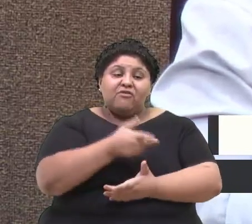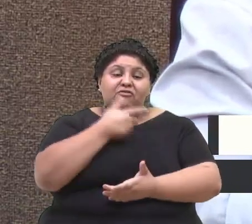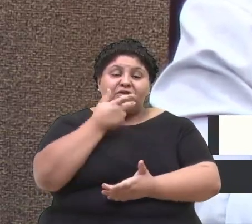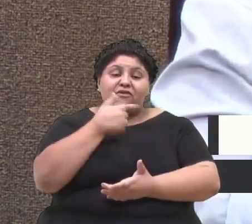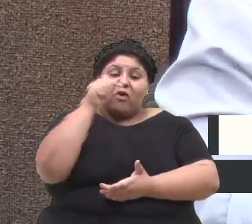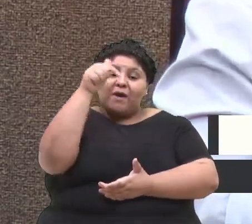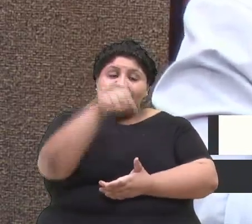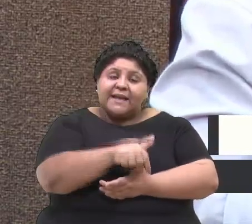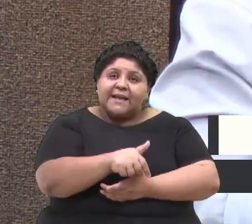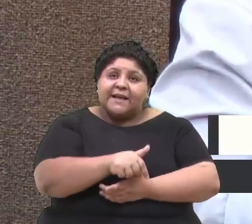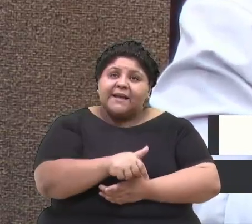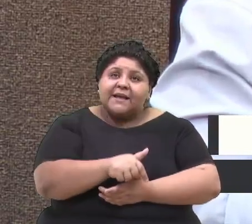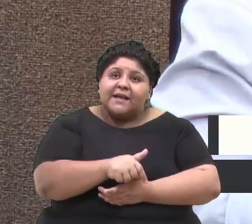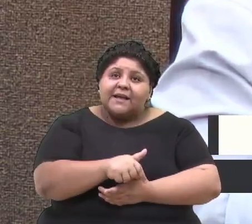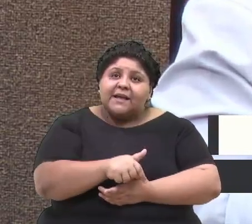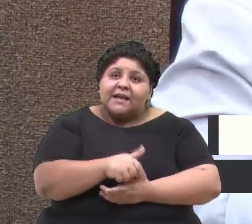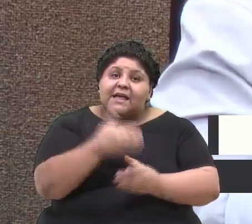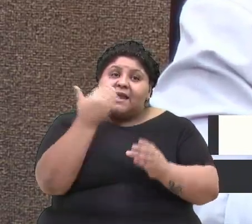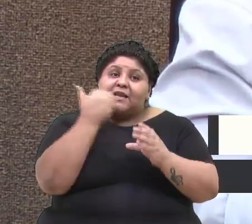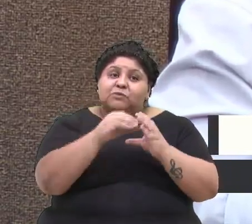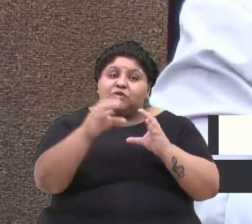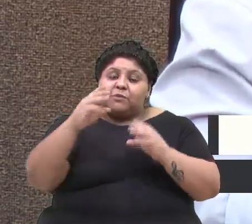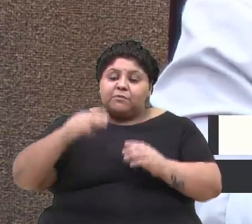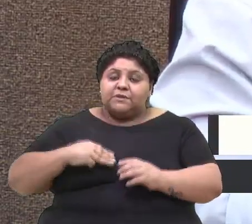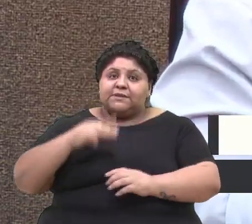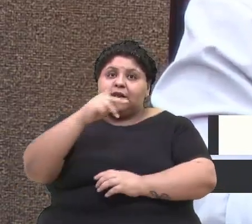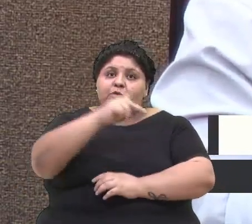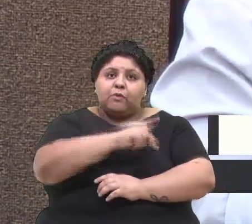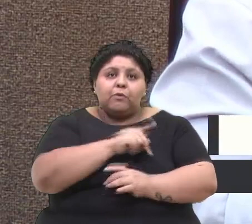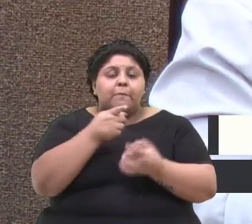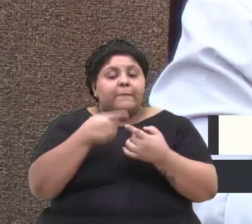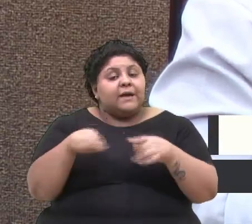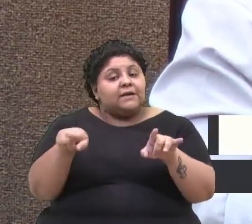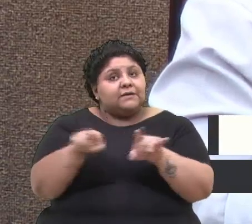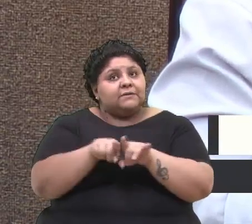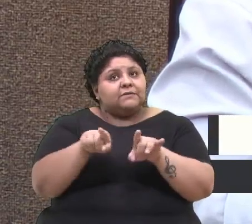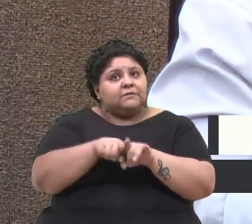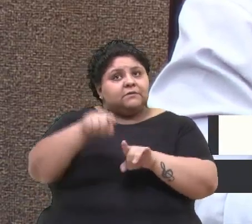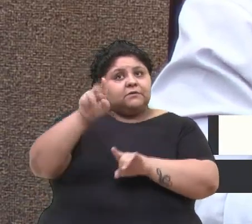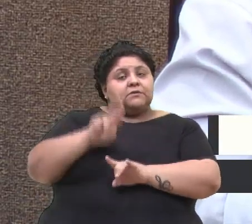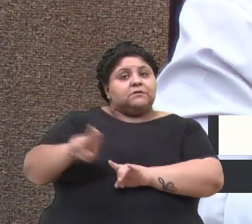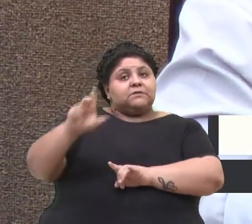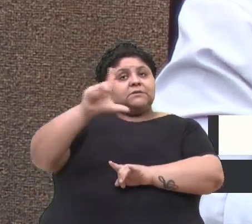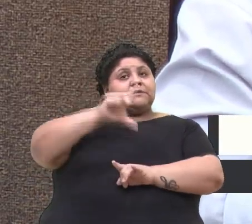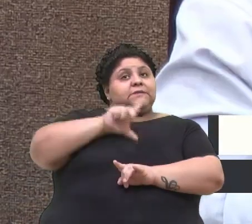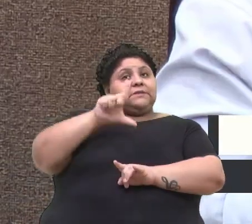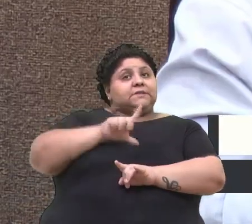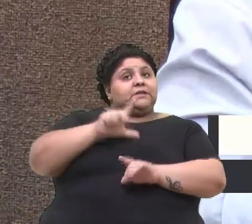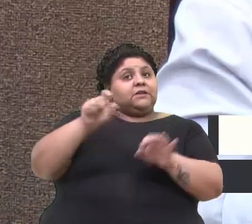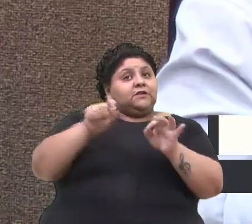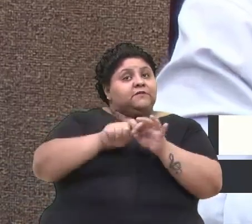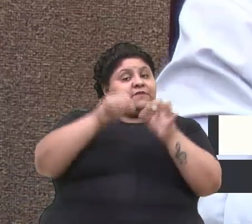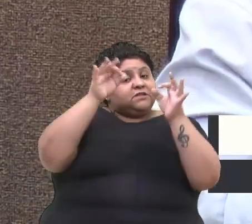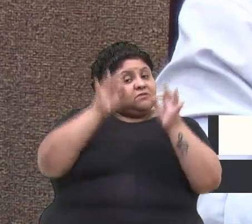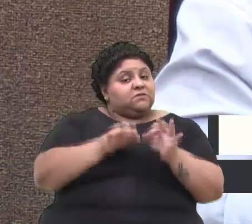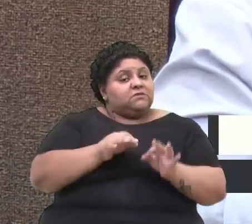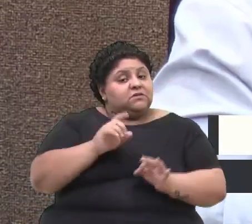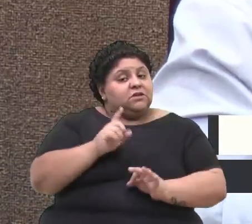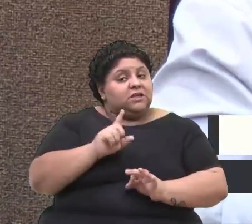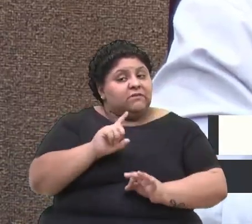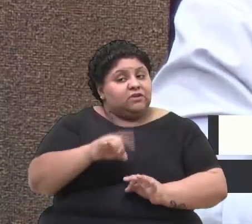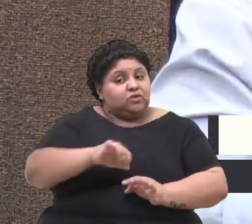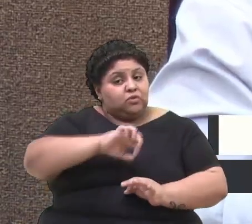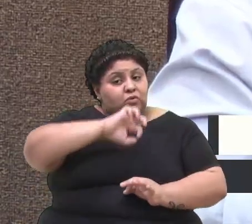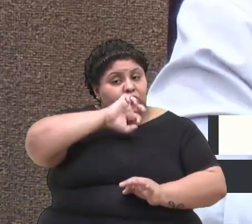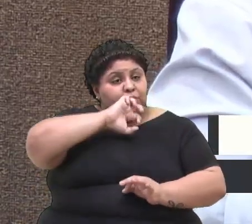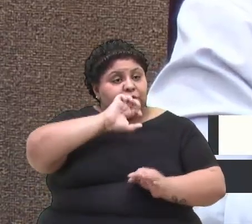CPI para o Ministério Público. Mas também a universidade tem que fazer o seu dever de casa. E não é só o bispo, é o